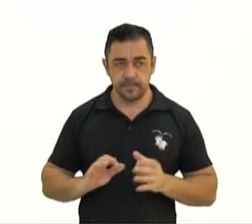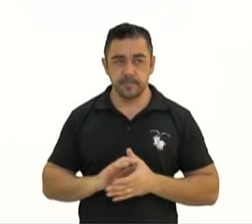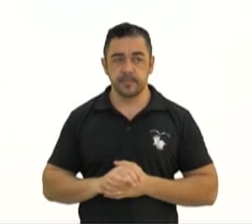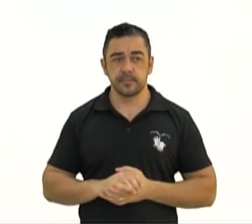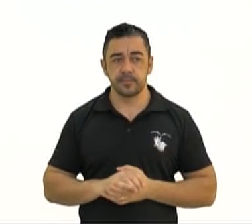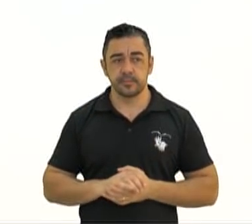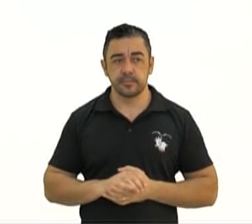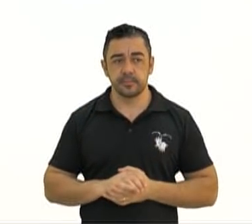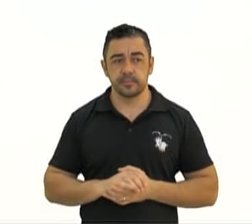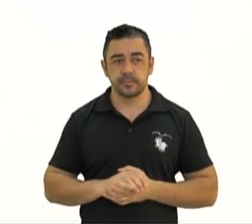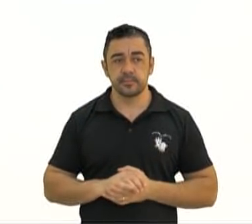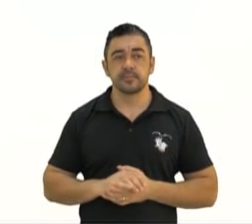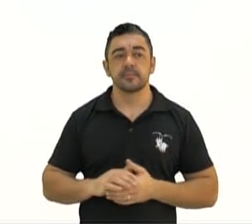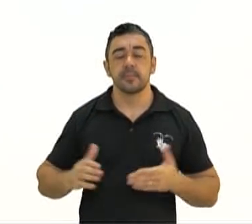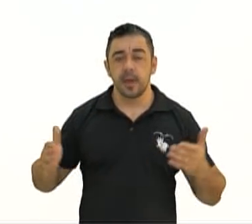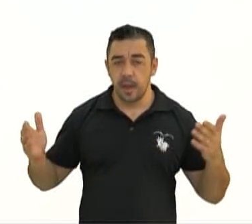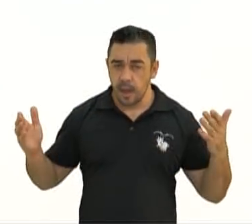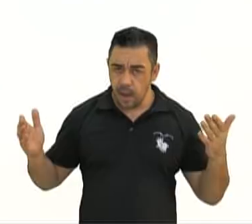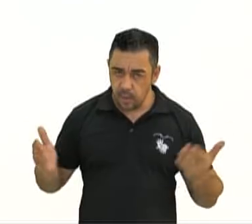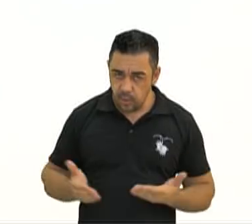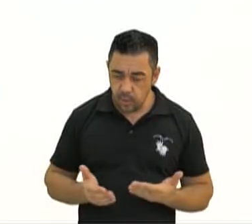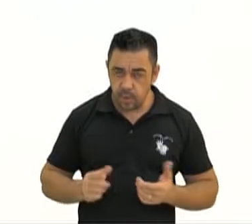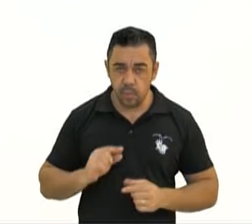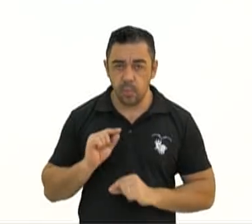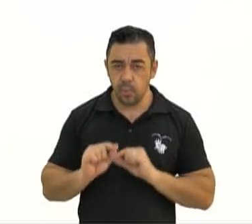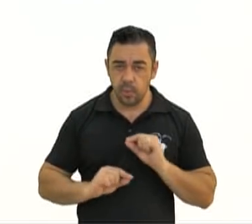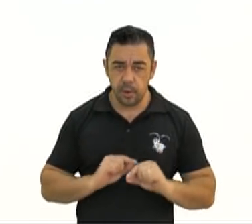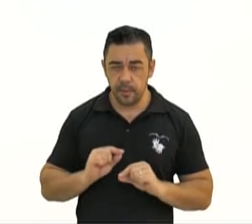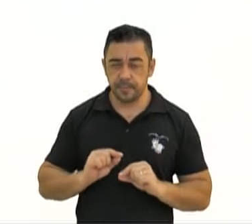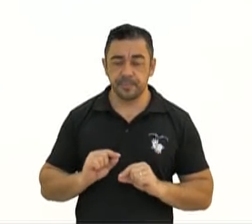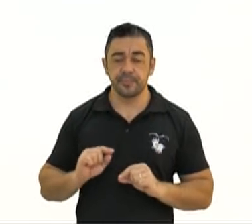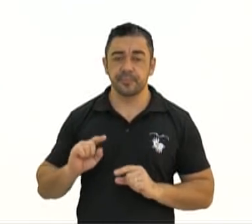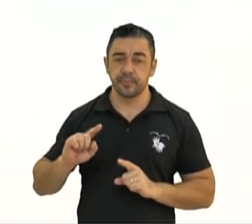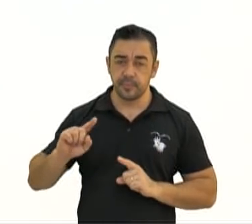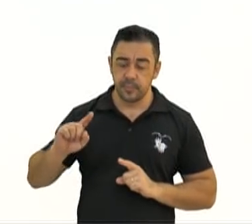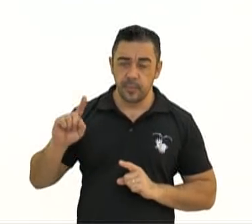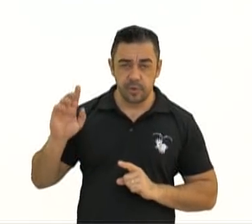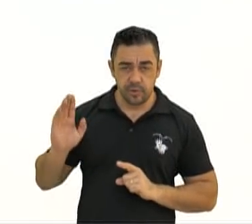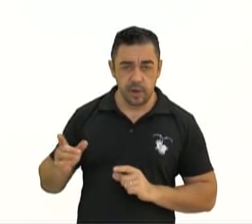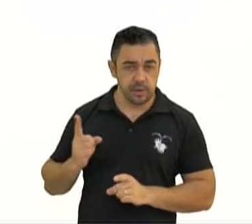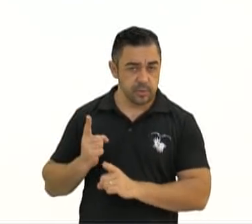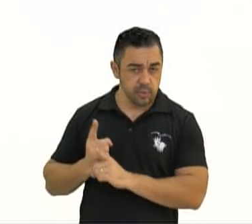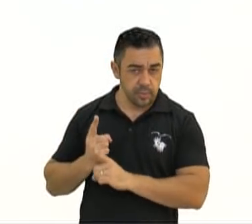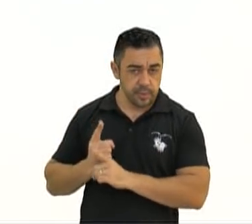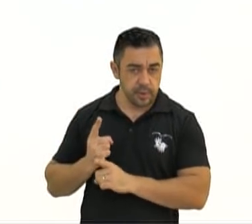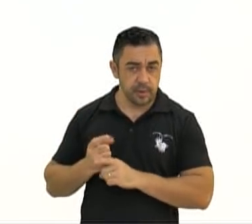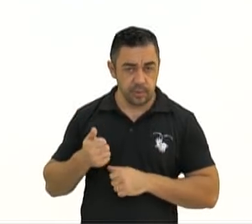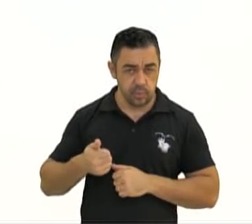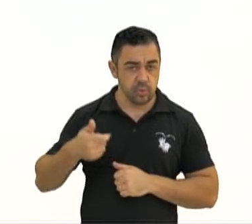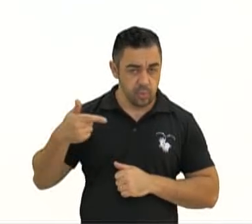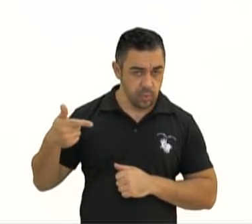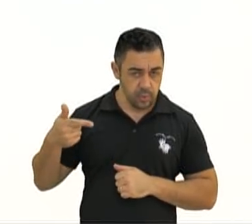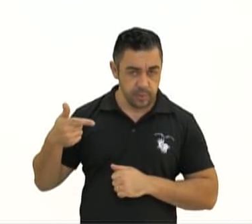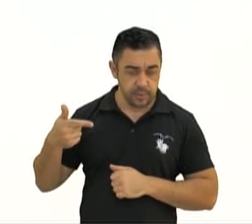ok? Ótimo. O que a gente faz agora? Agora que a gente descobriu o denominador comum, nós calculamos